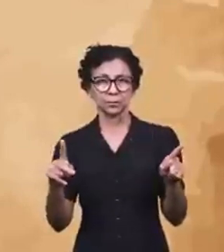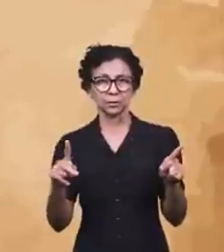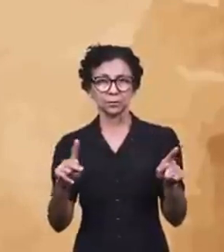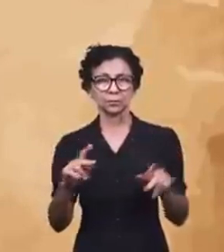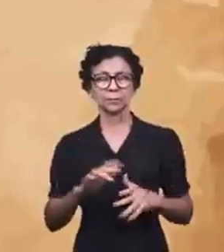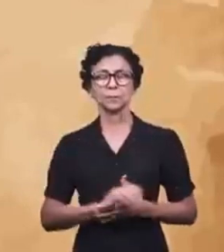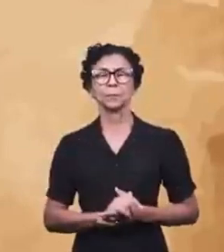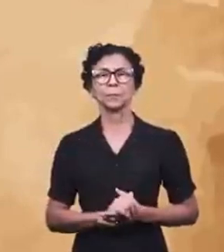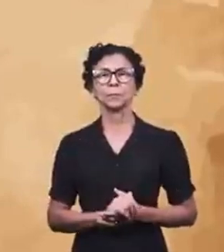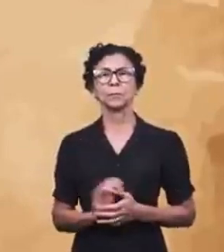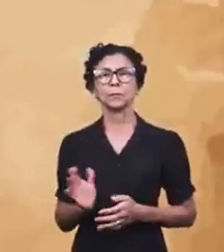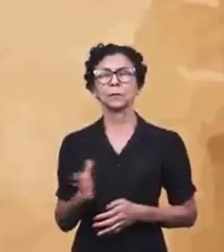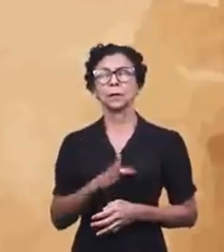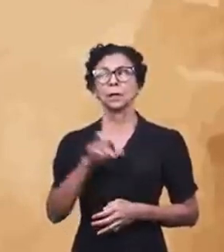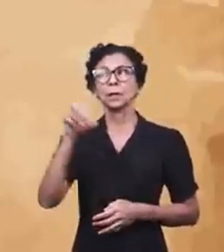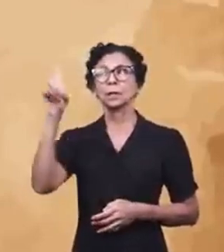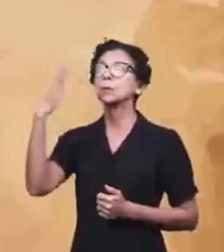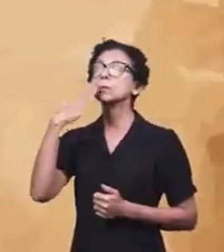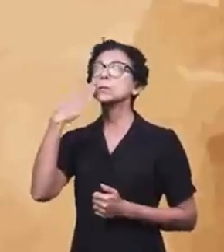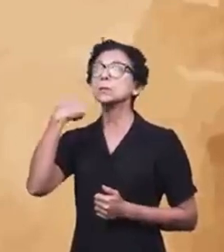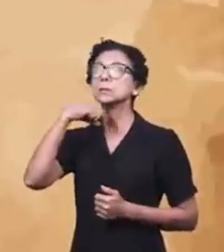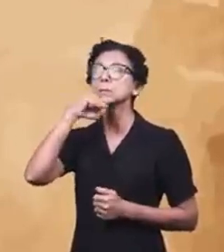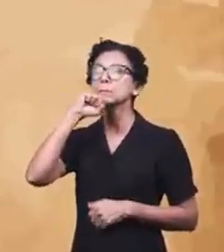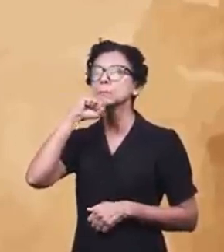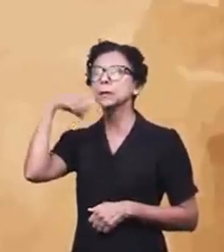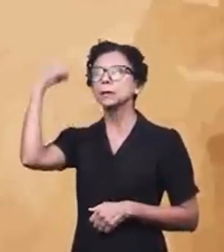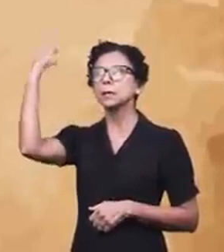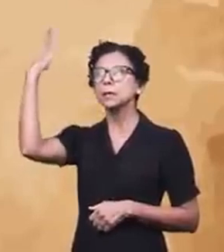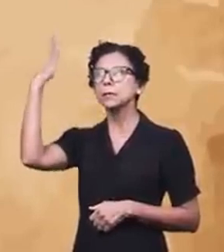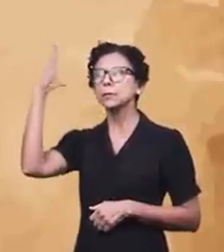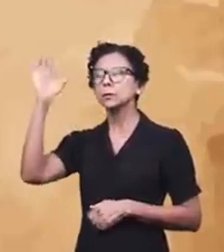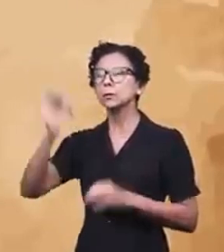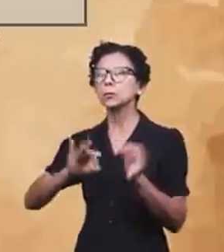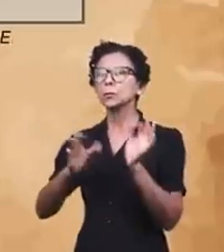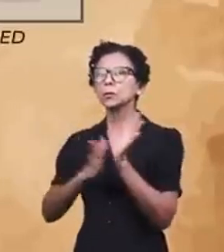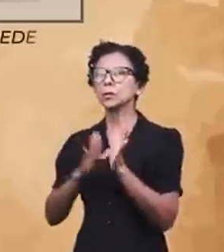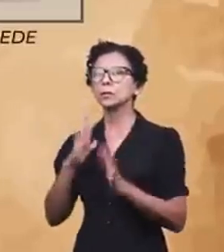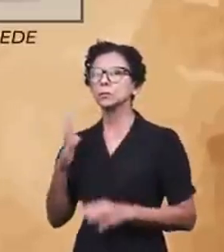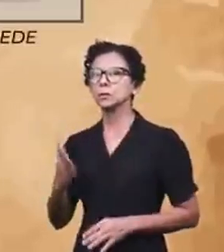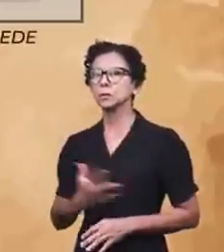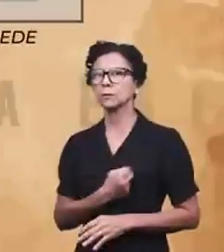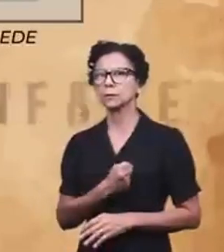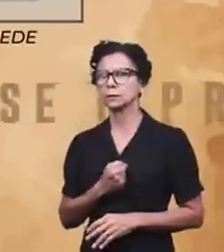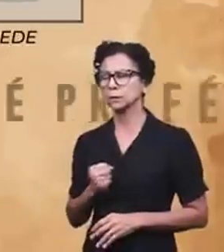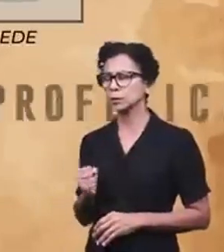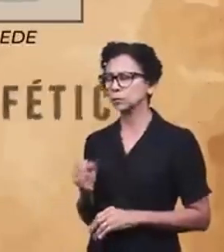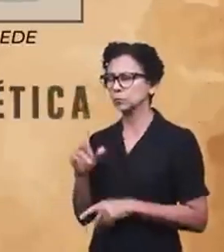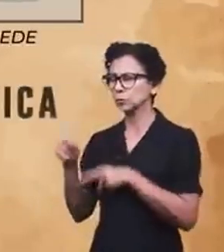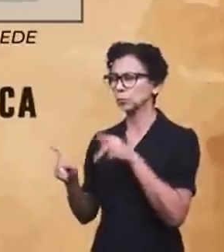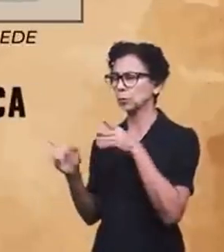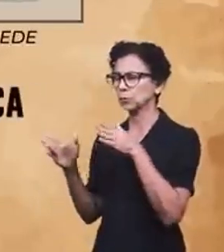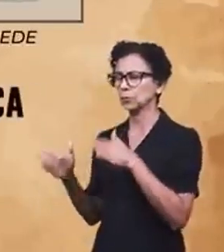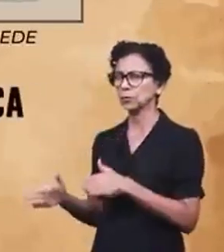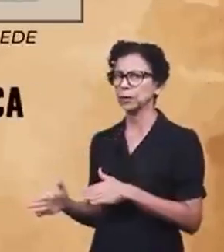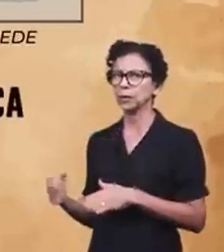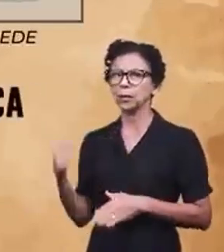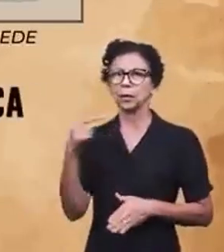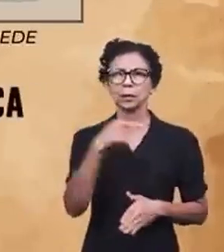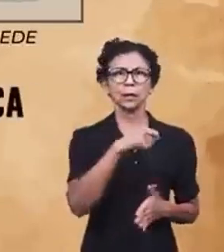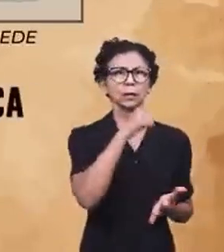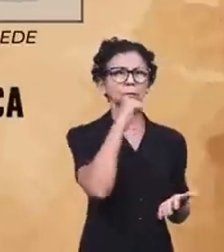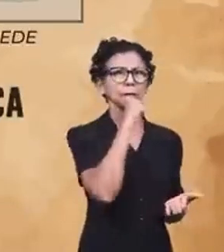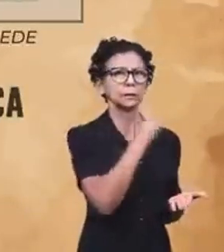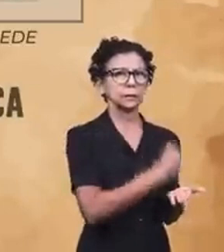O Deus e Pai revelou o plano profético da Igreja, ainda no Velho Testamento, ao profeta Isaías,